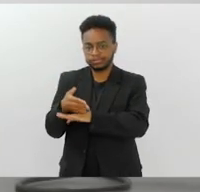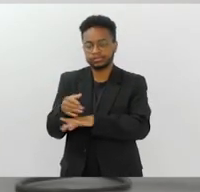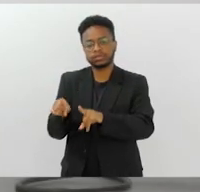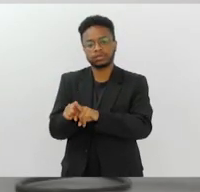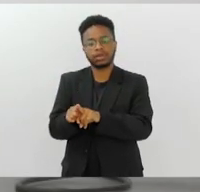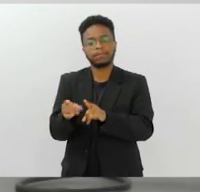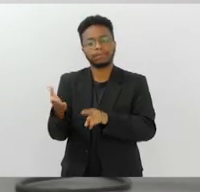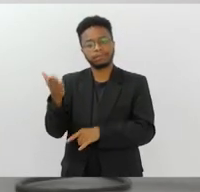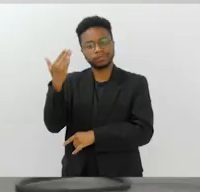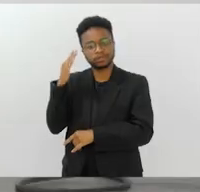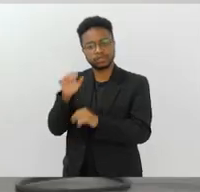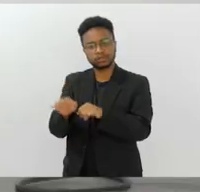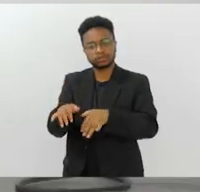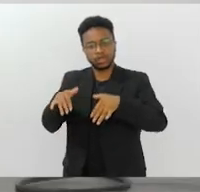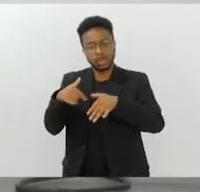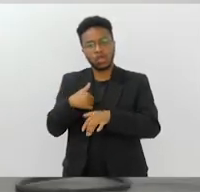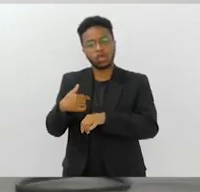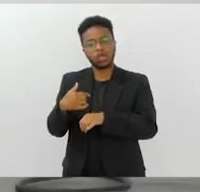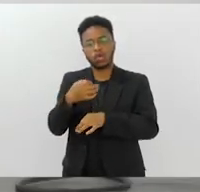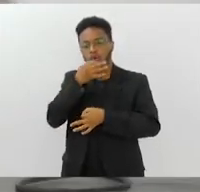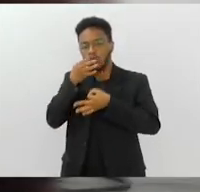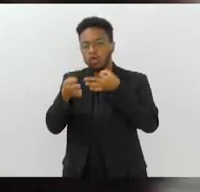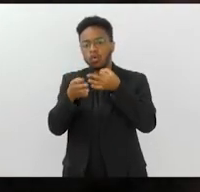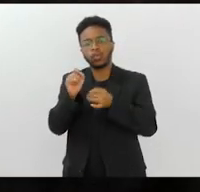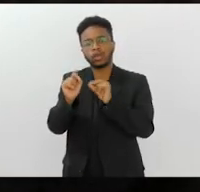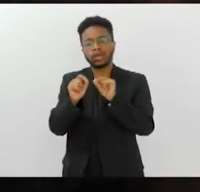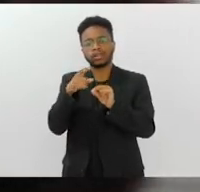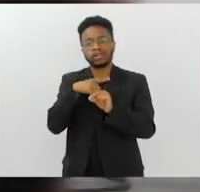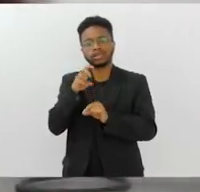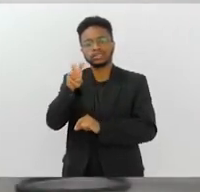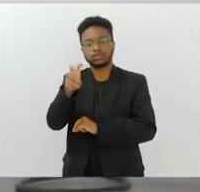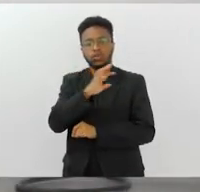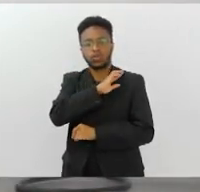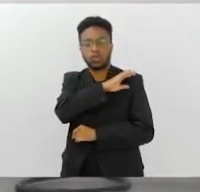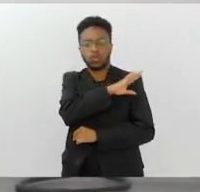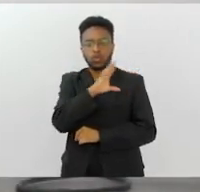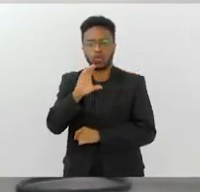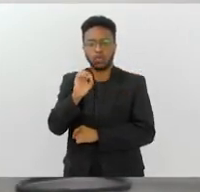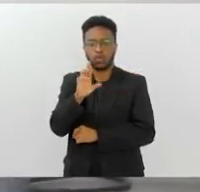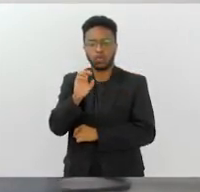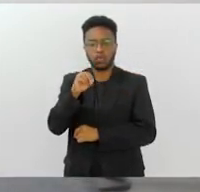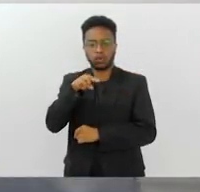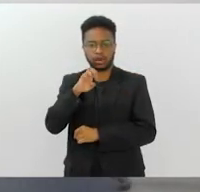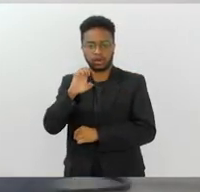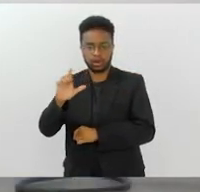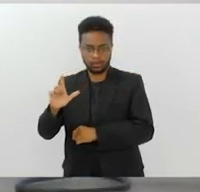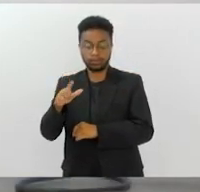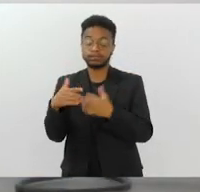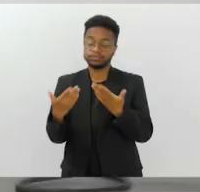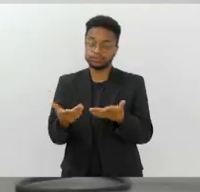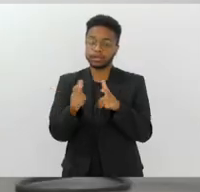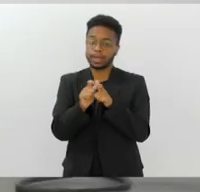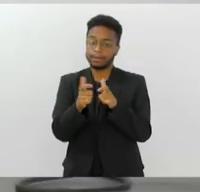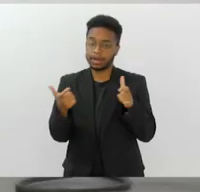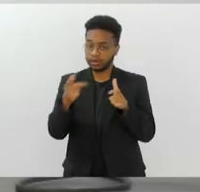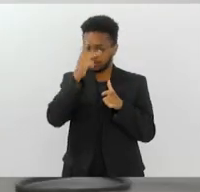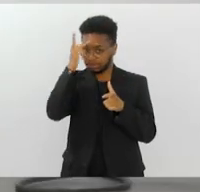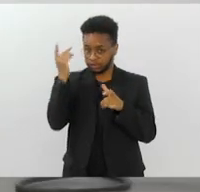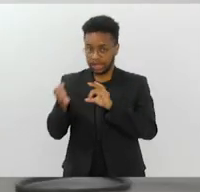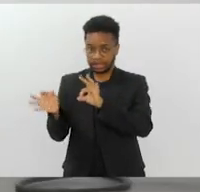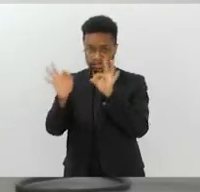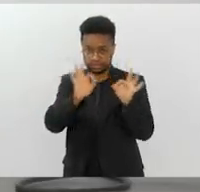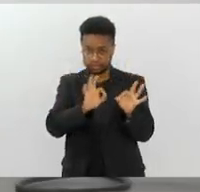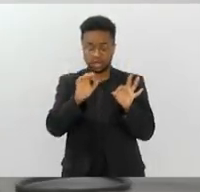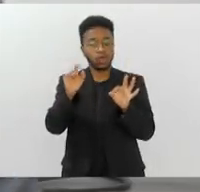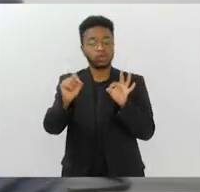Coronel Carmo nessa audiência tinha cinco coronéis a maior parte do plenário da Assembleia